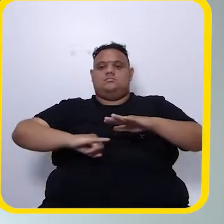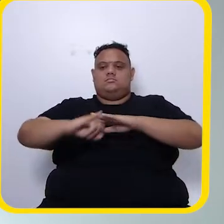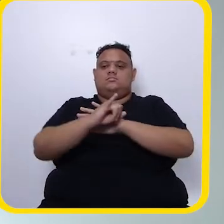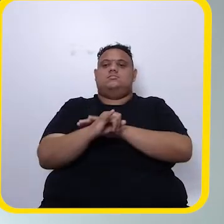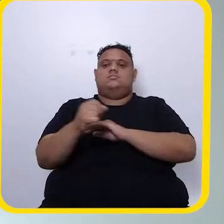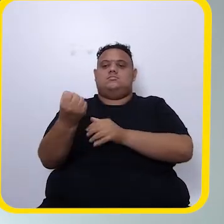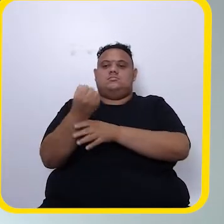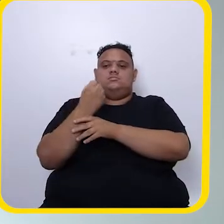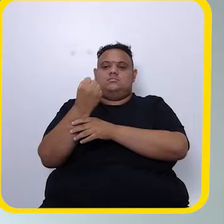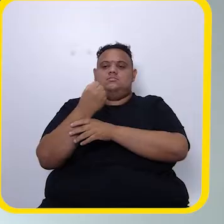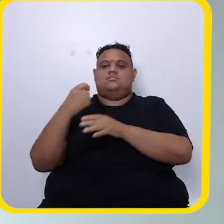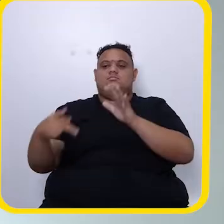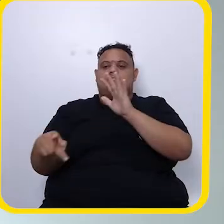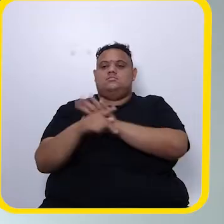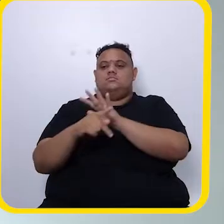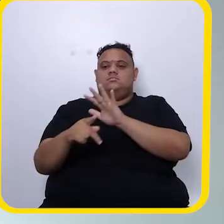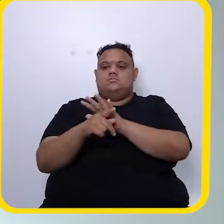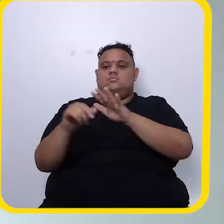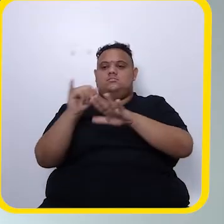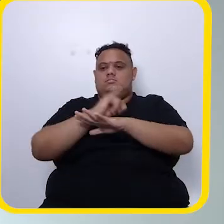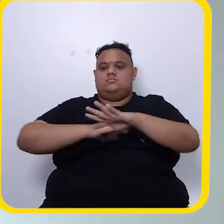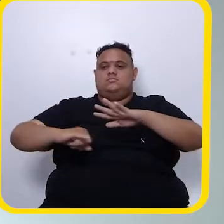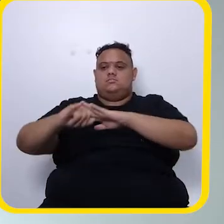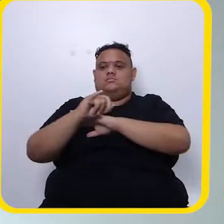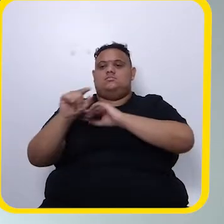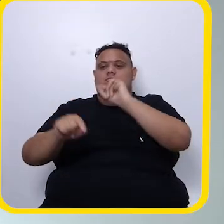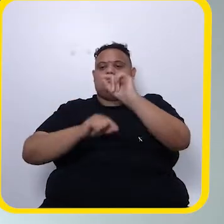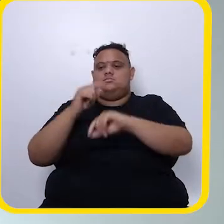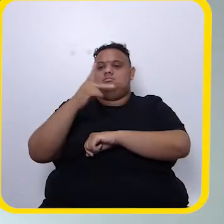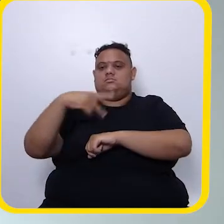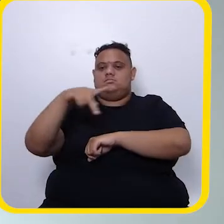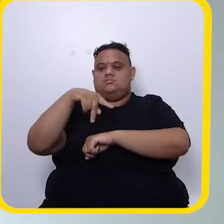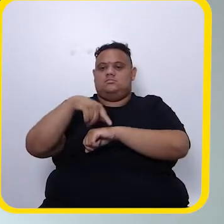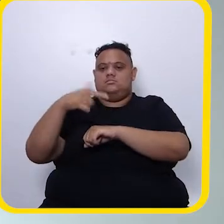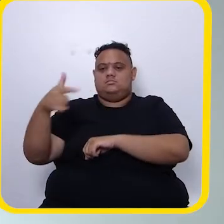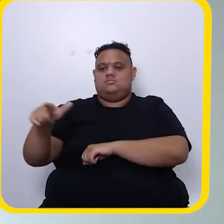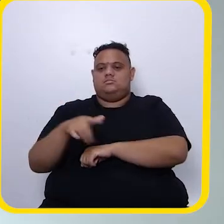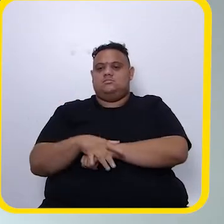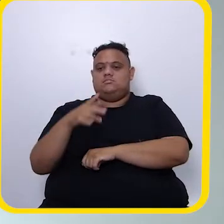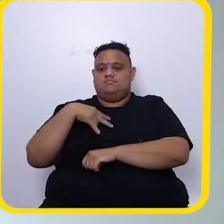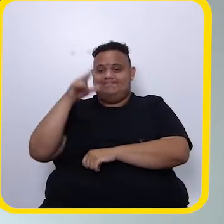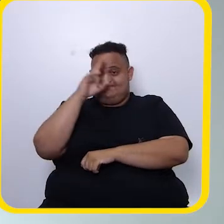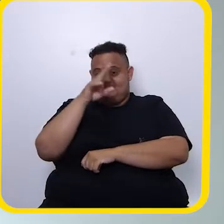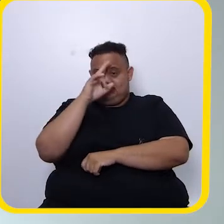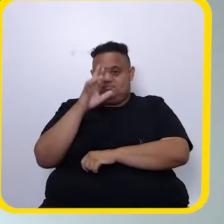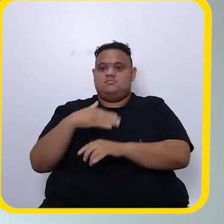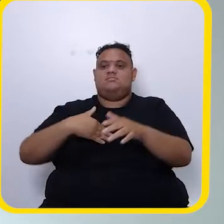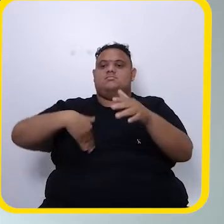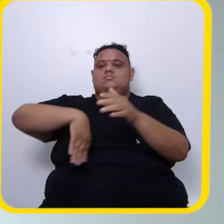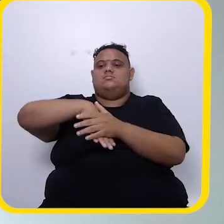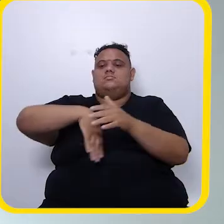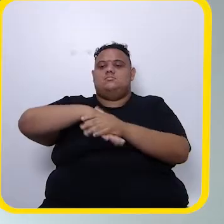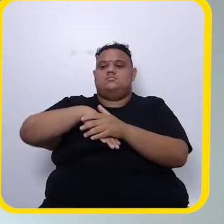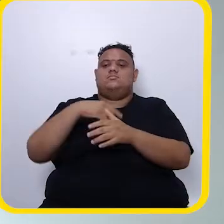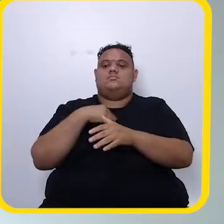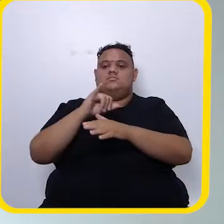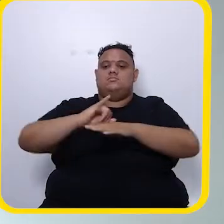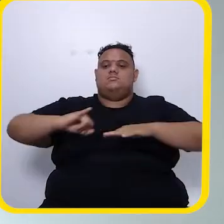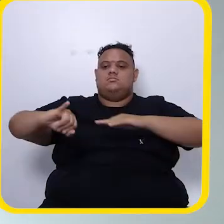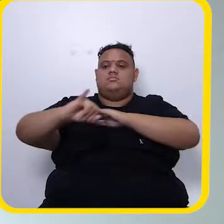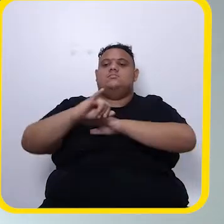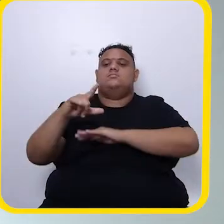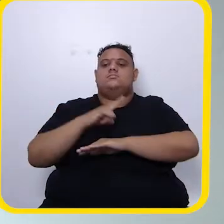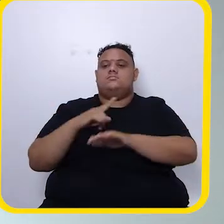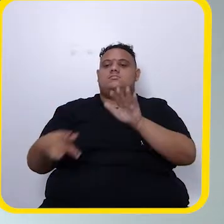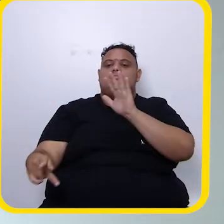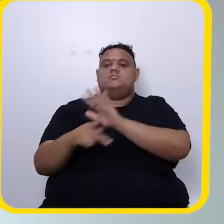Essas ilhas, então, são protetoradas, são ilhas pertencentes a outros países. E lembrando aqui que no futebol, muitas dessas